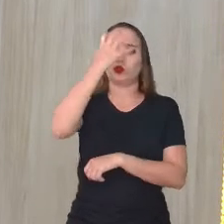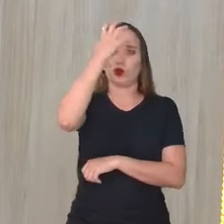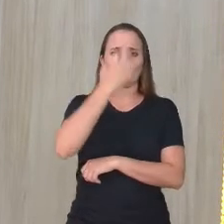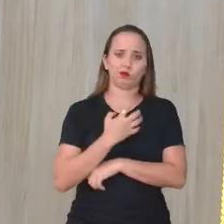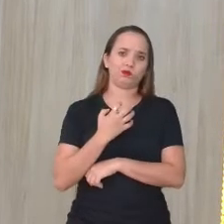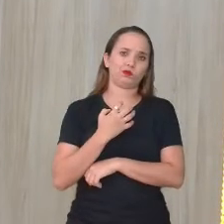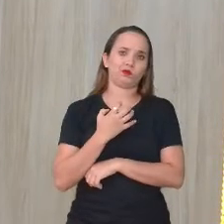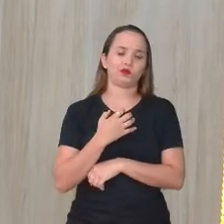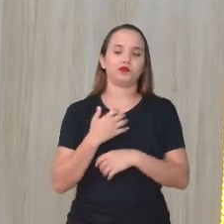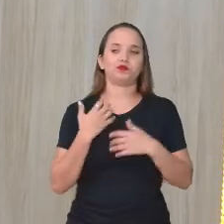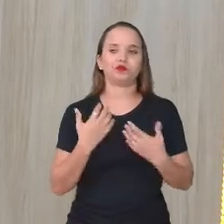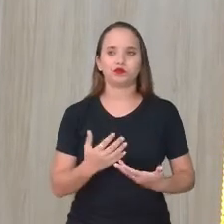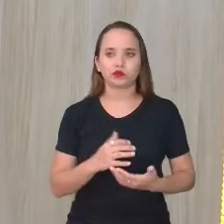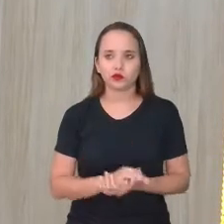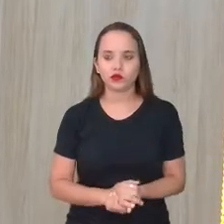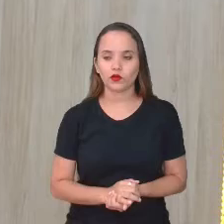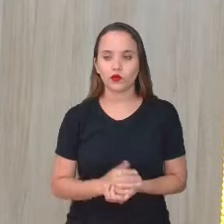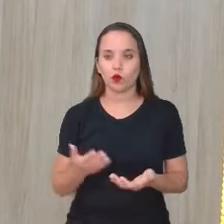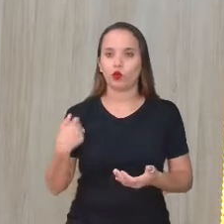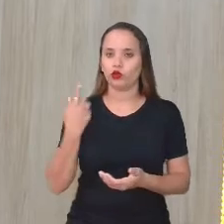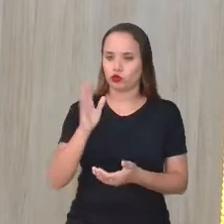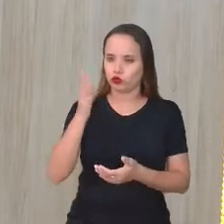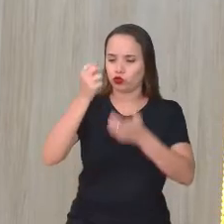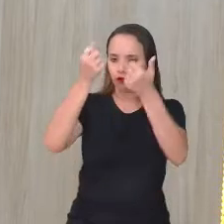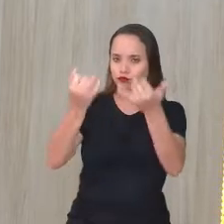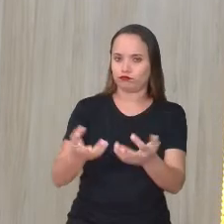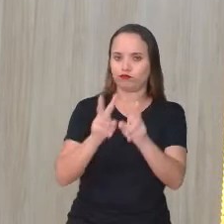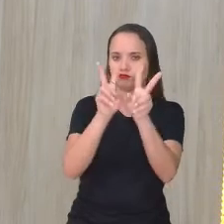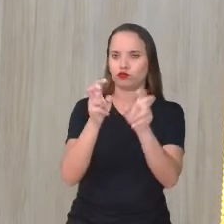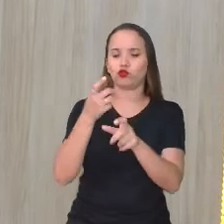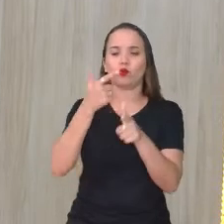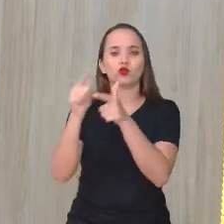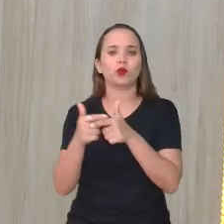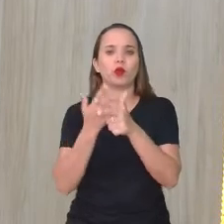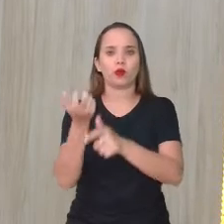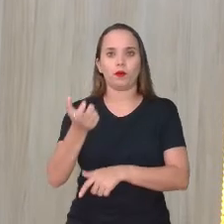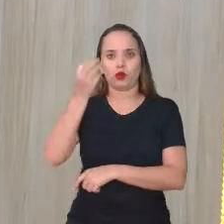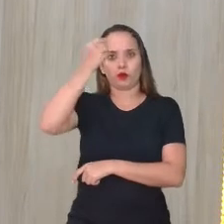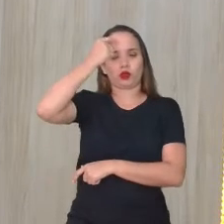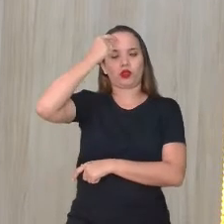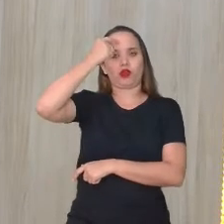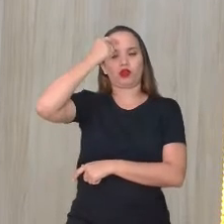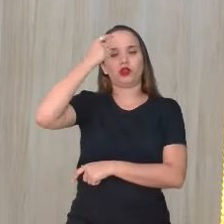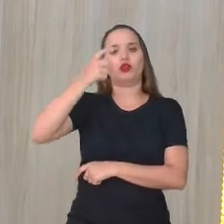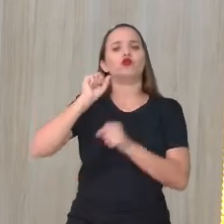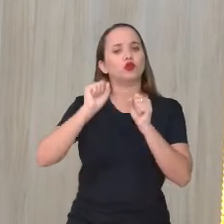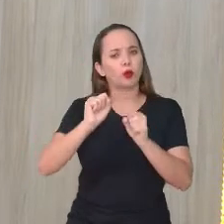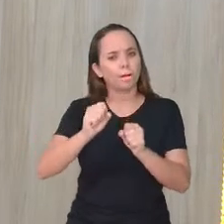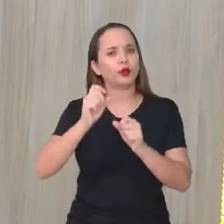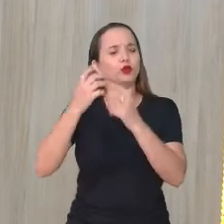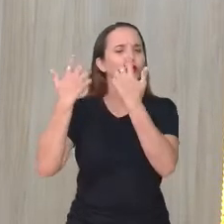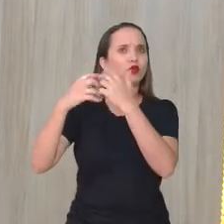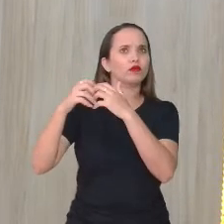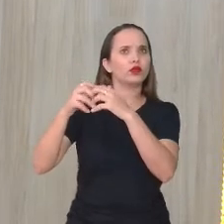Veja só, quando eu falei agora há pouco a respeito de transtorno mental, então a gente pode refletir por